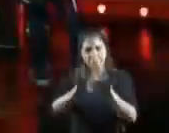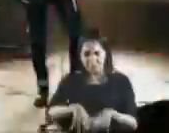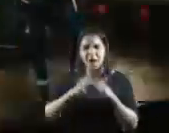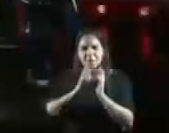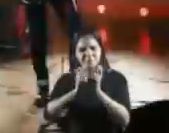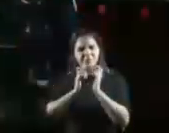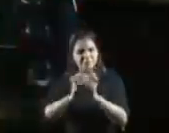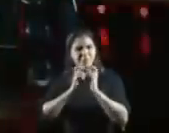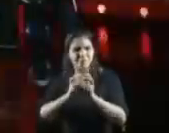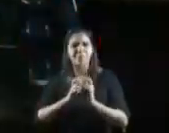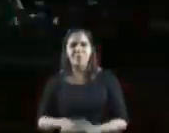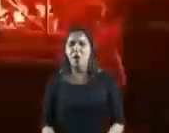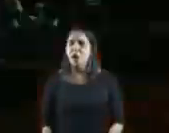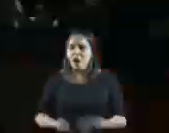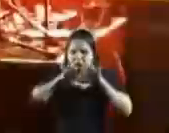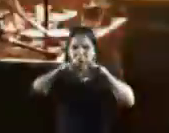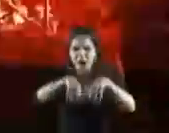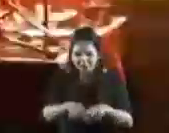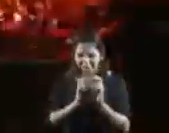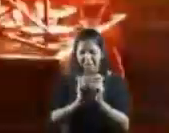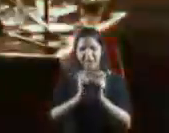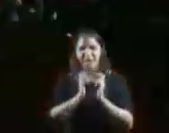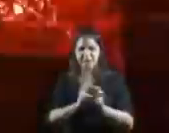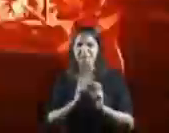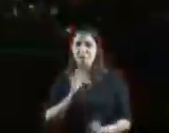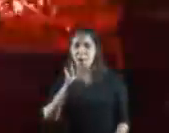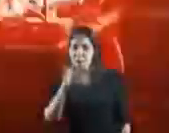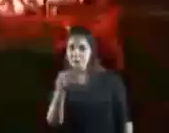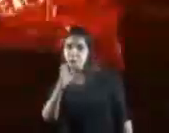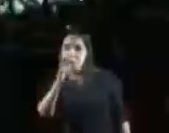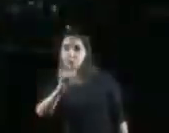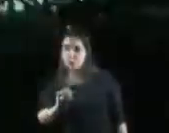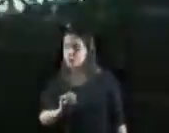Vomitar no trem, vomitar no poço.